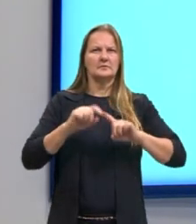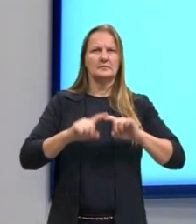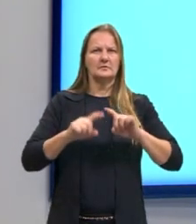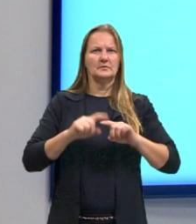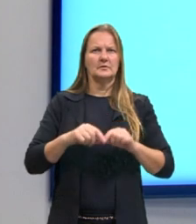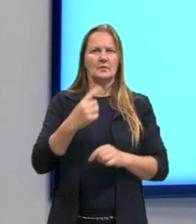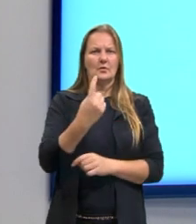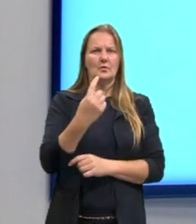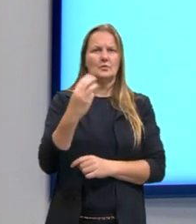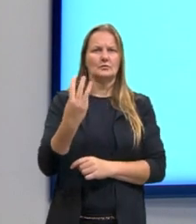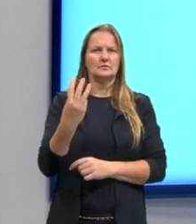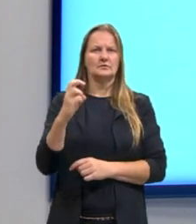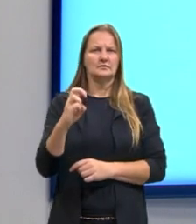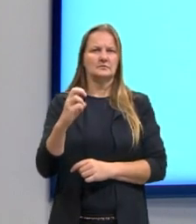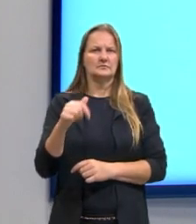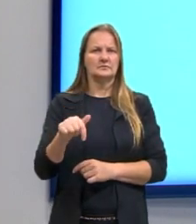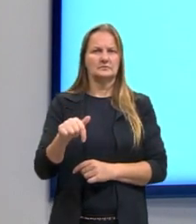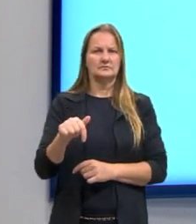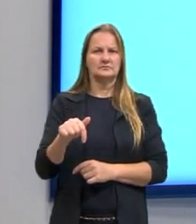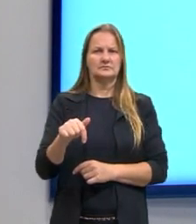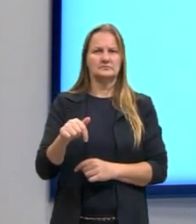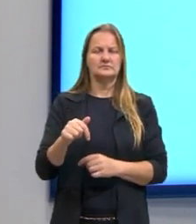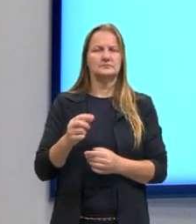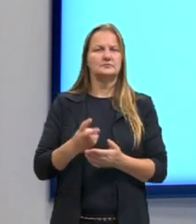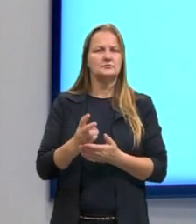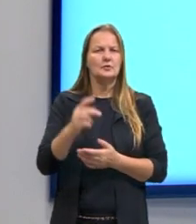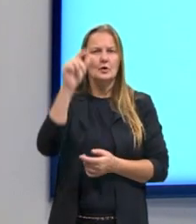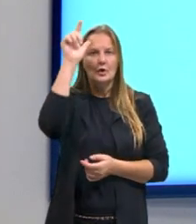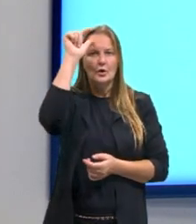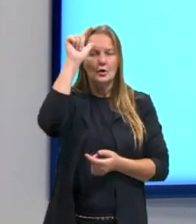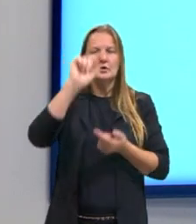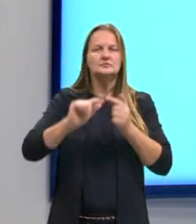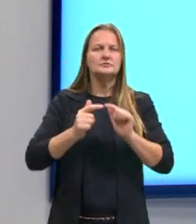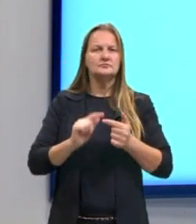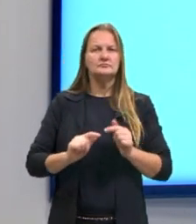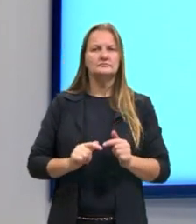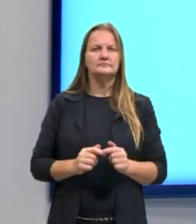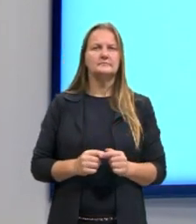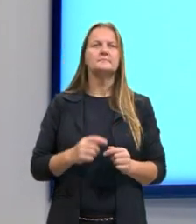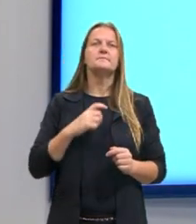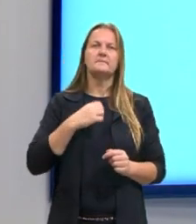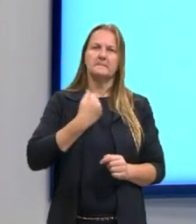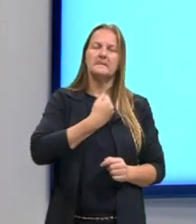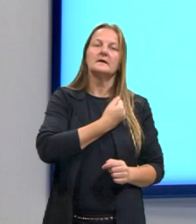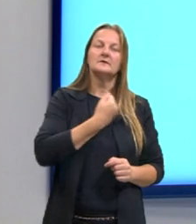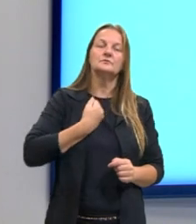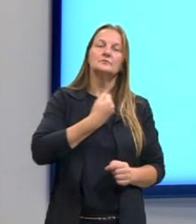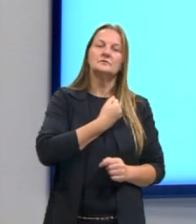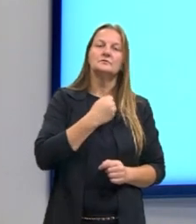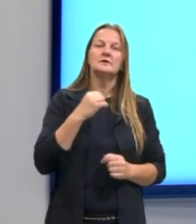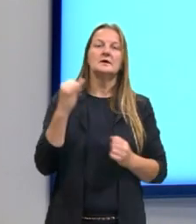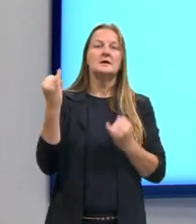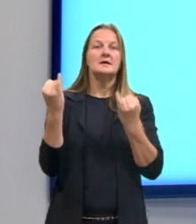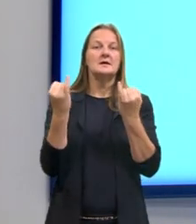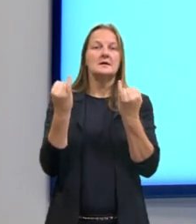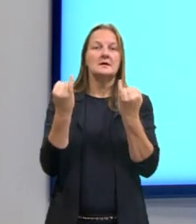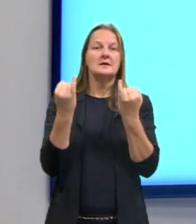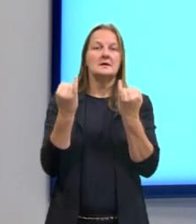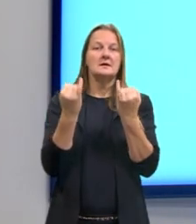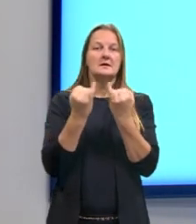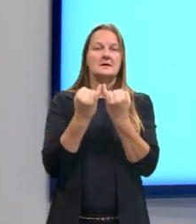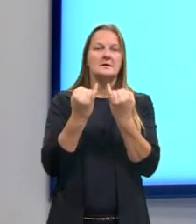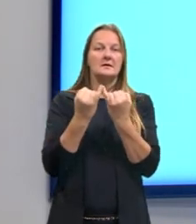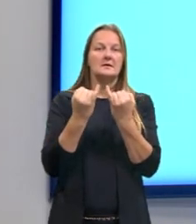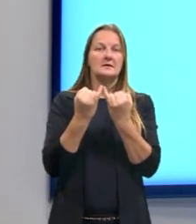1, 3, 5, 7, e segue a mesma lógica, ou seja, números ímpares, né? 1, 3, 5,